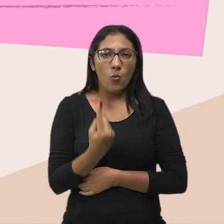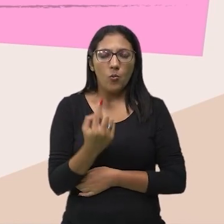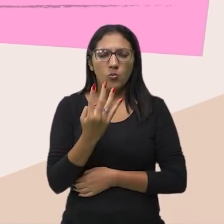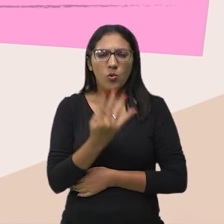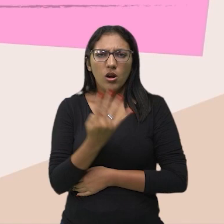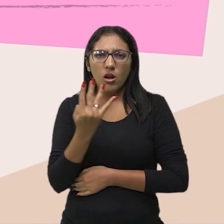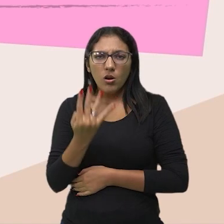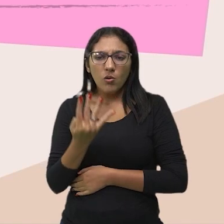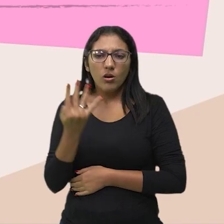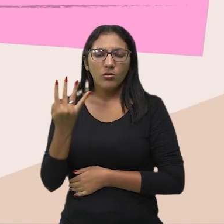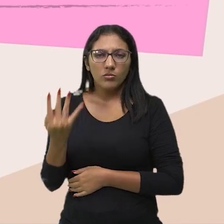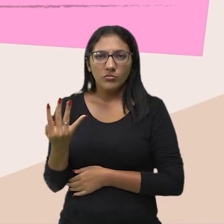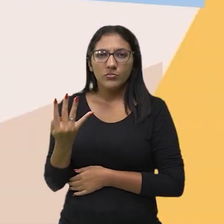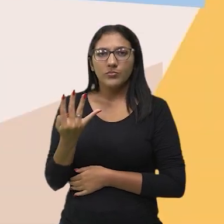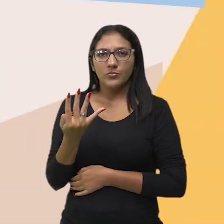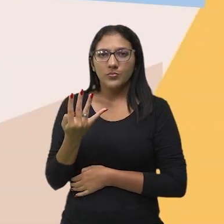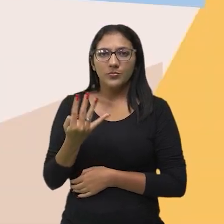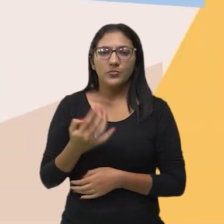3,14444.